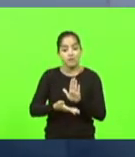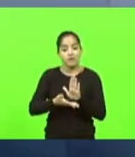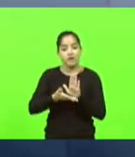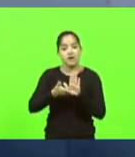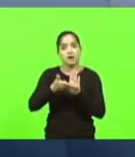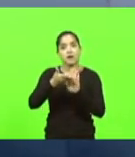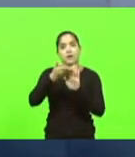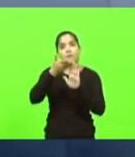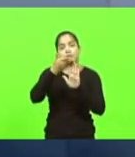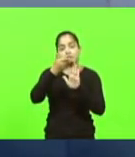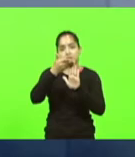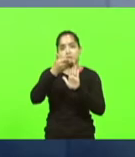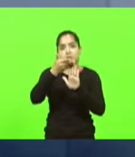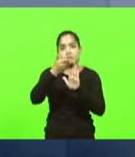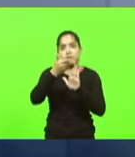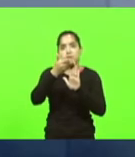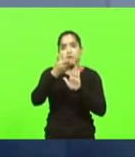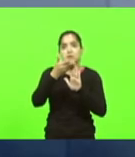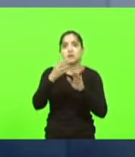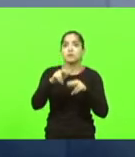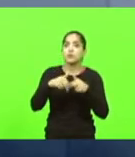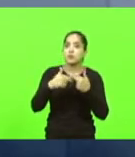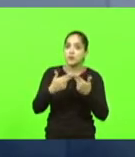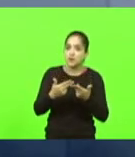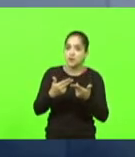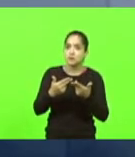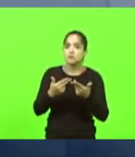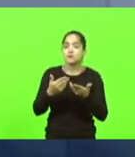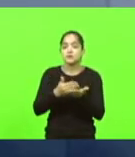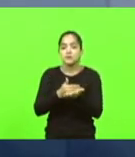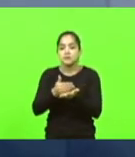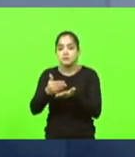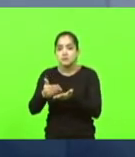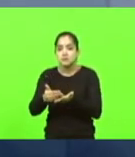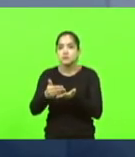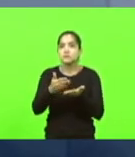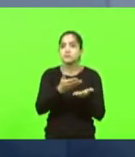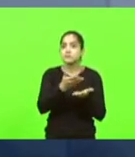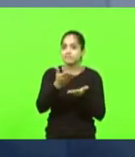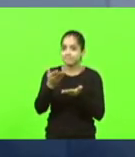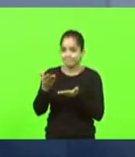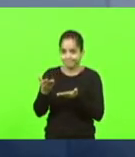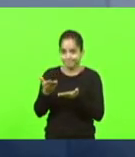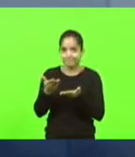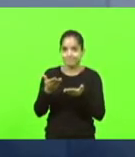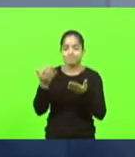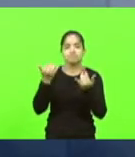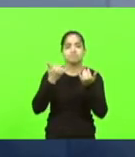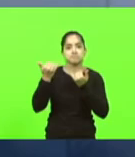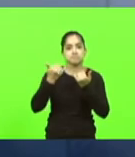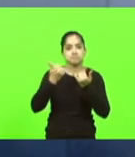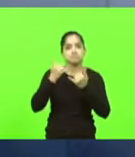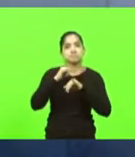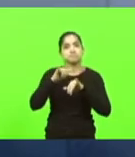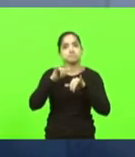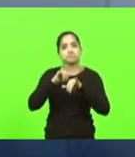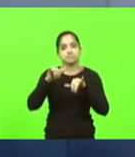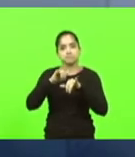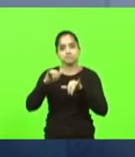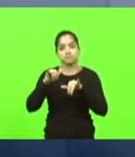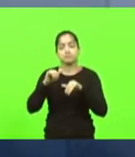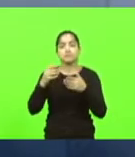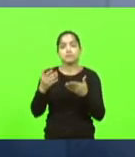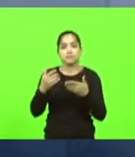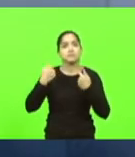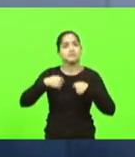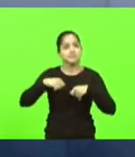eu disse, graças a essas iniciativas. São dados que nós podemos extrair da relação anual de informações sociais. Mas ainda assim há muito por